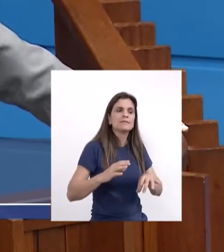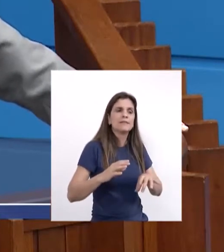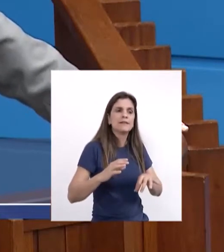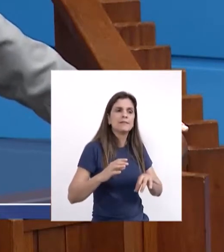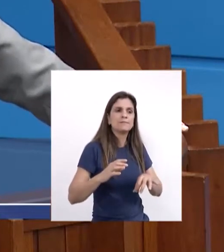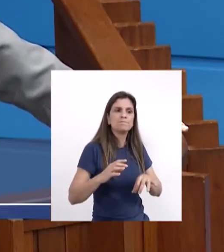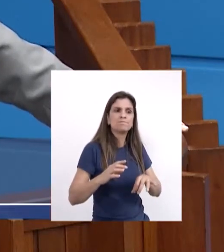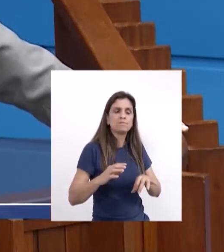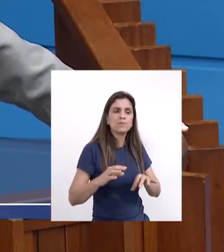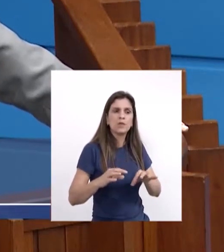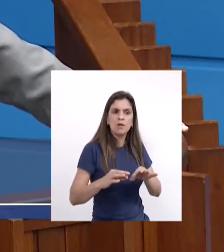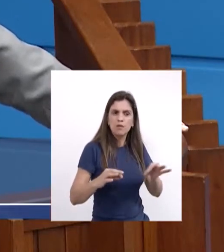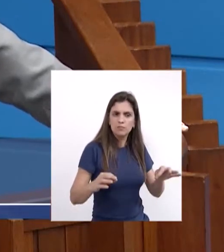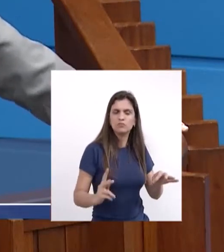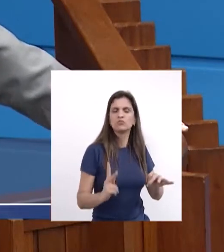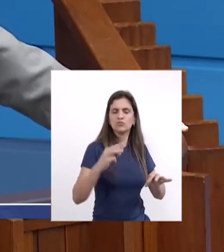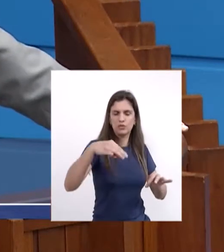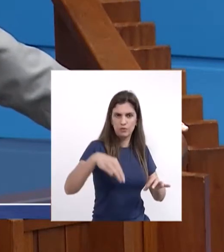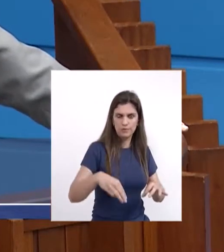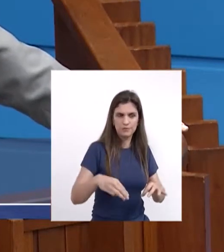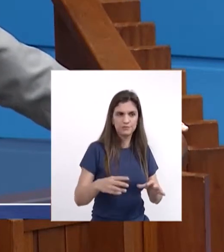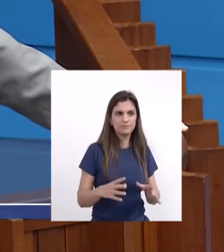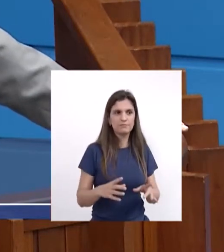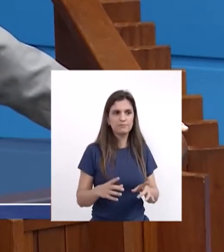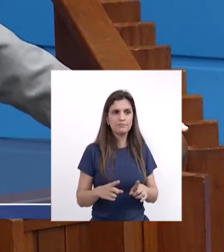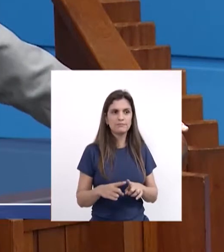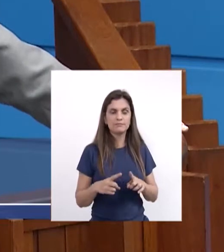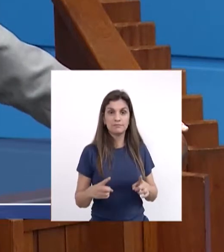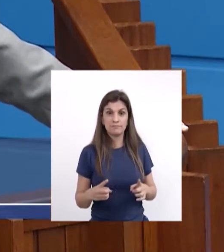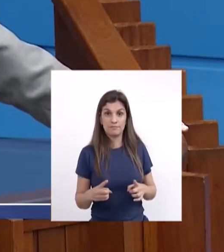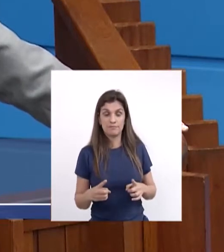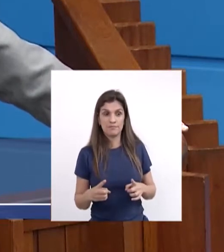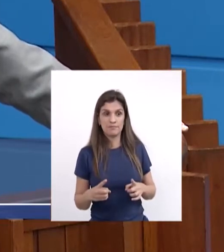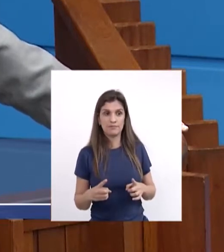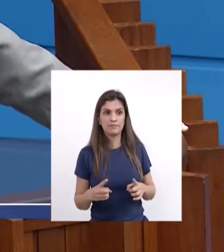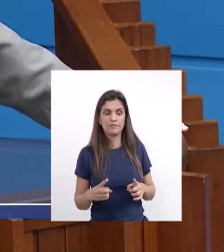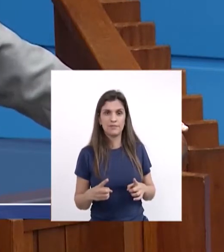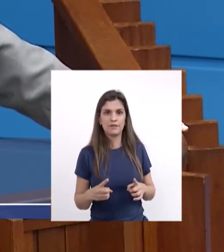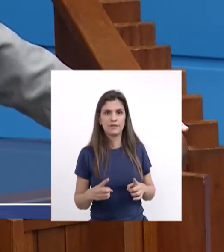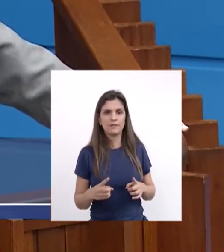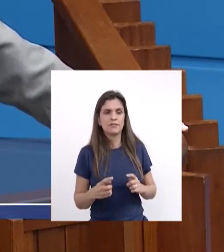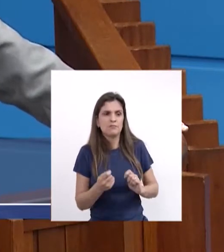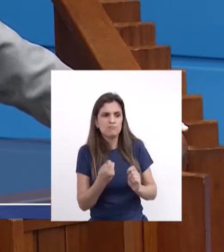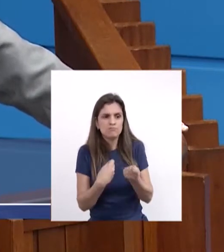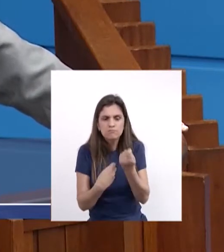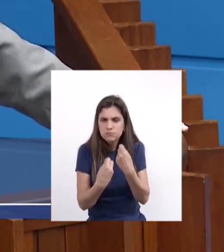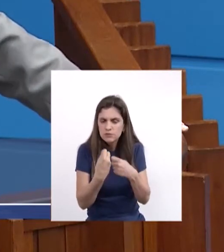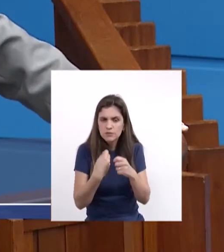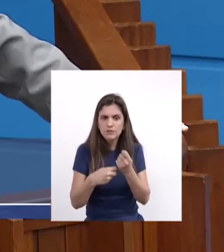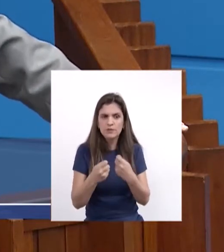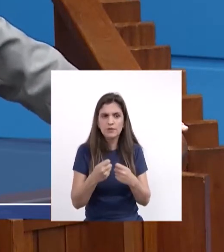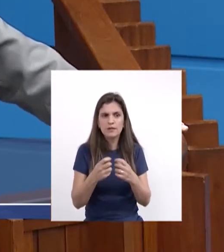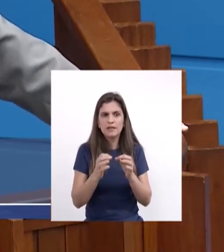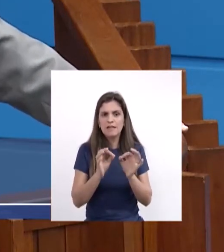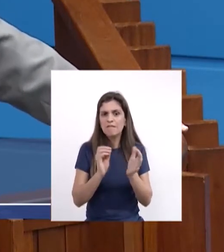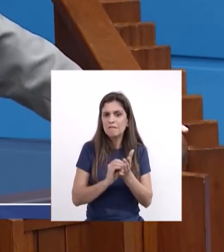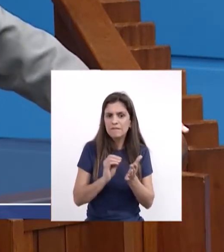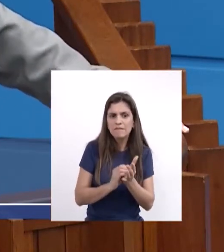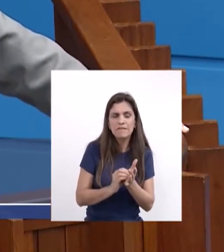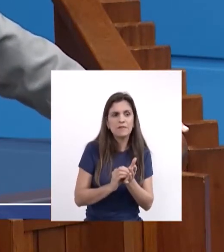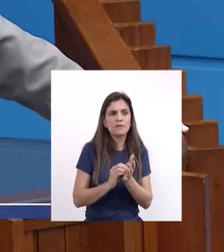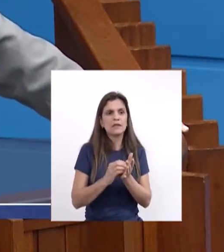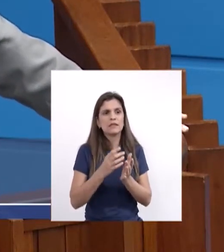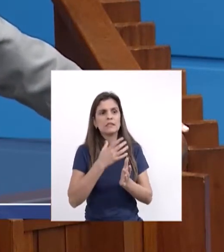duplicar. Evidente que, se por um lado eu possa ter desequilíbrio econômico-financeiro, porque a quantidade